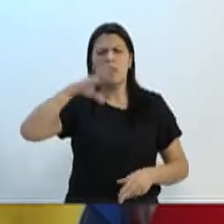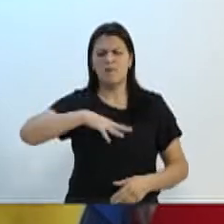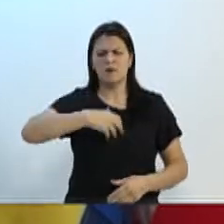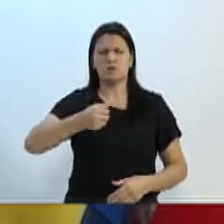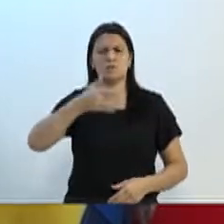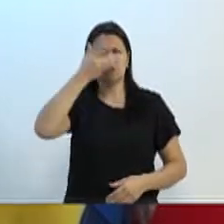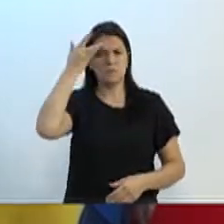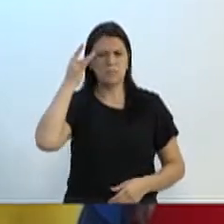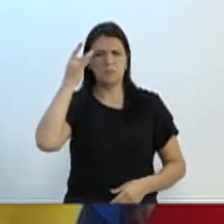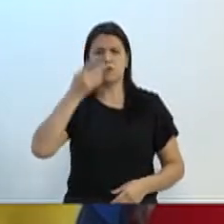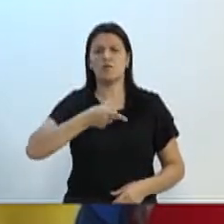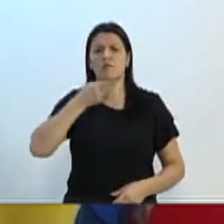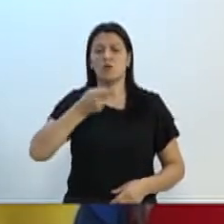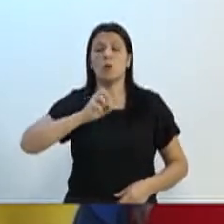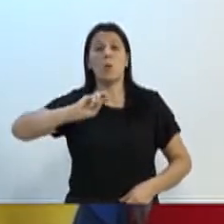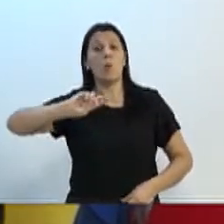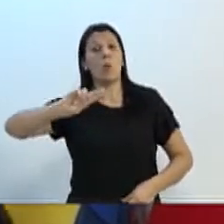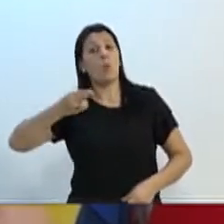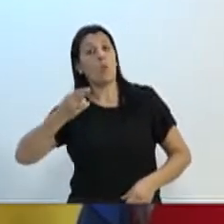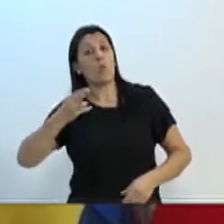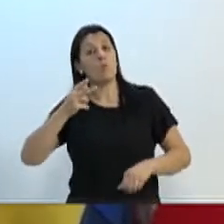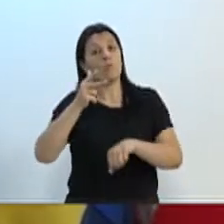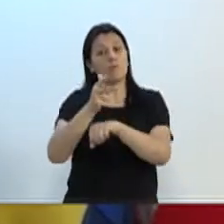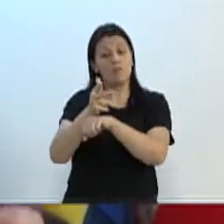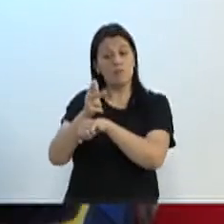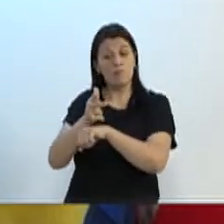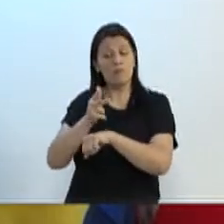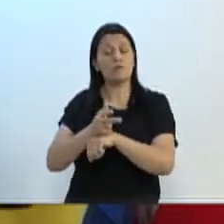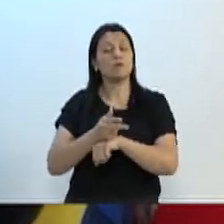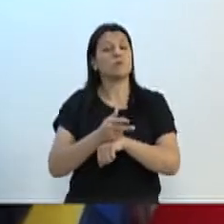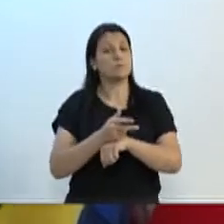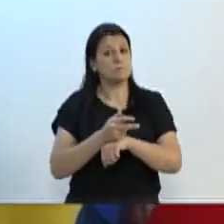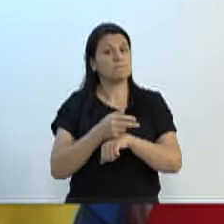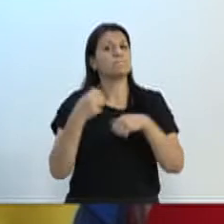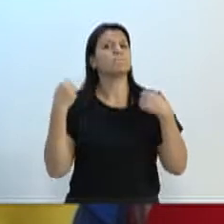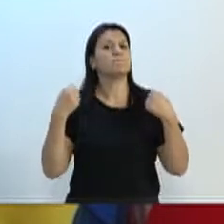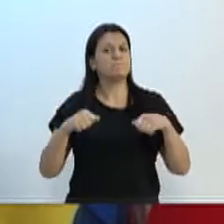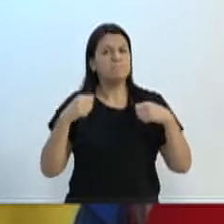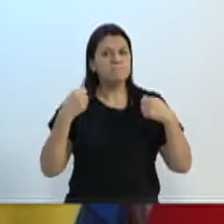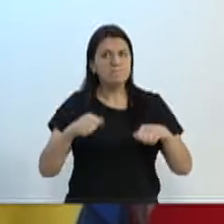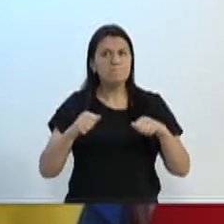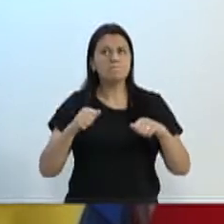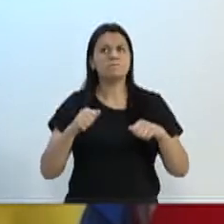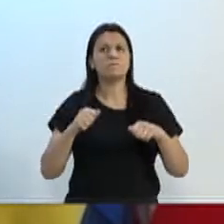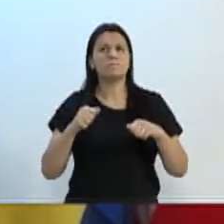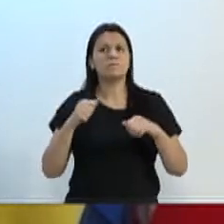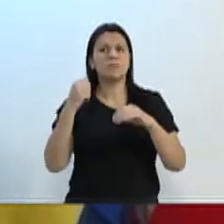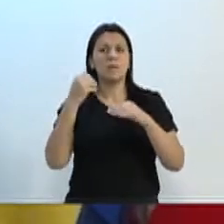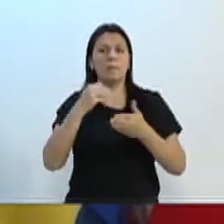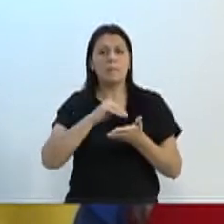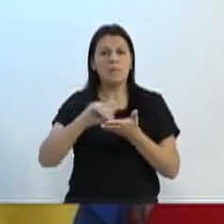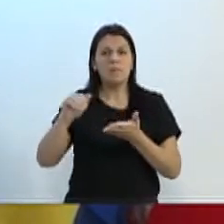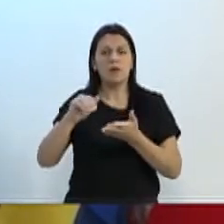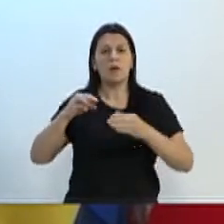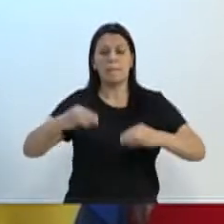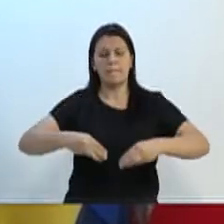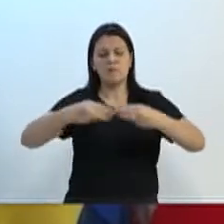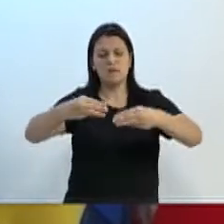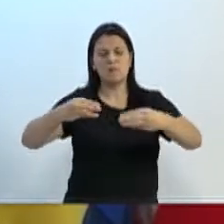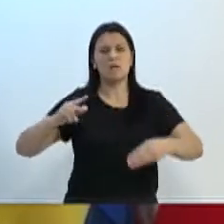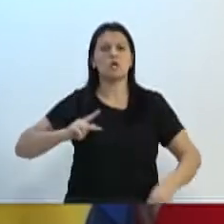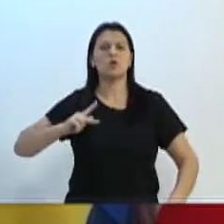pessoa que se posicionou, ou em outros vídeos, outras posturas que vi por aí, precisam ser enviadas ao Ministério Público e precisamos